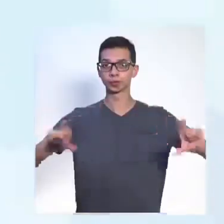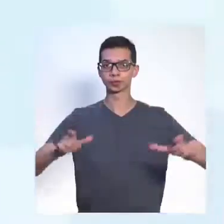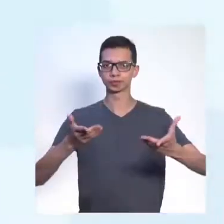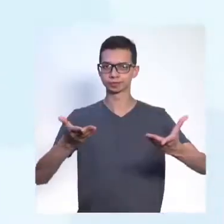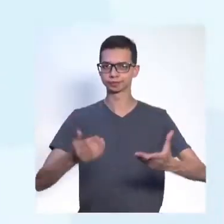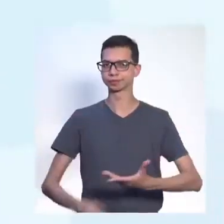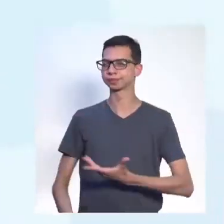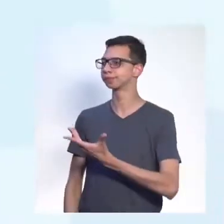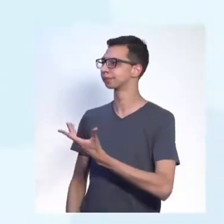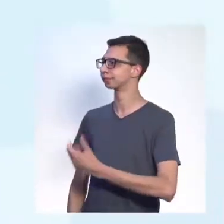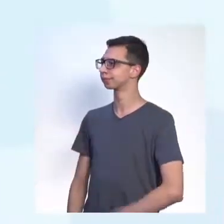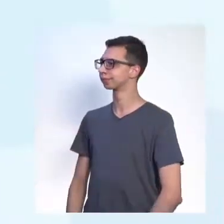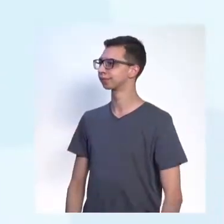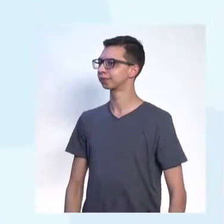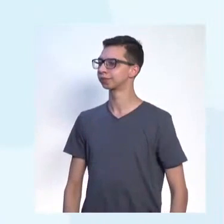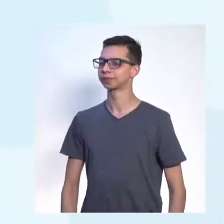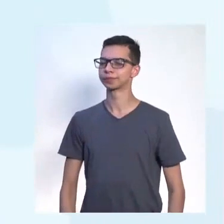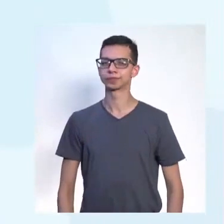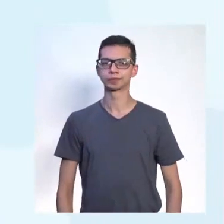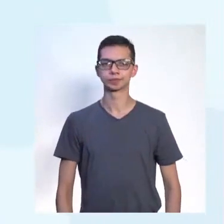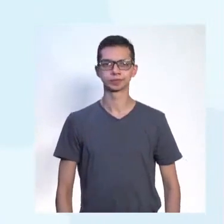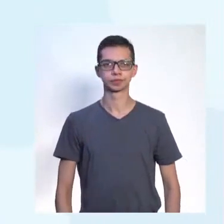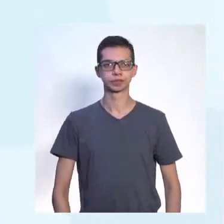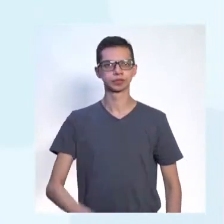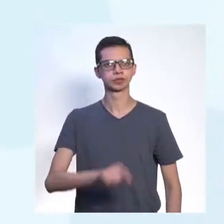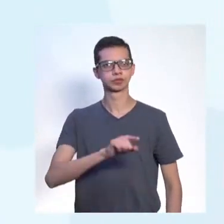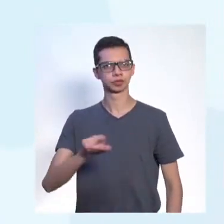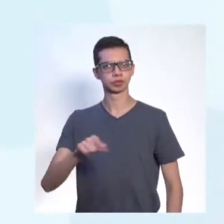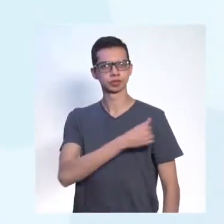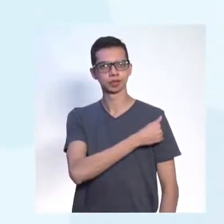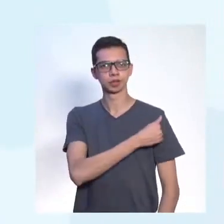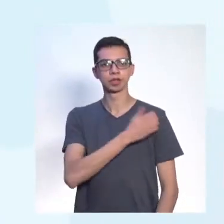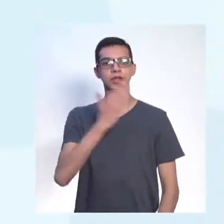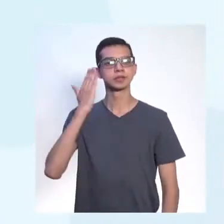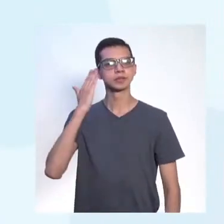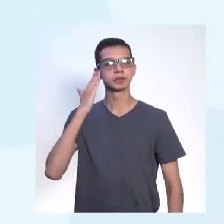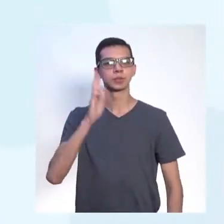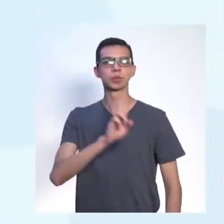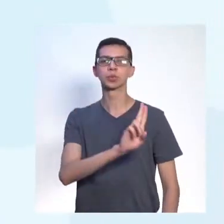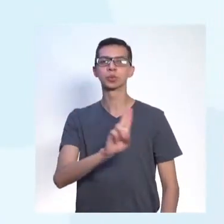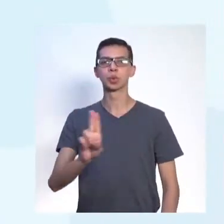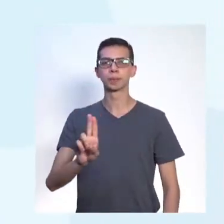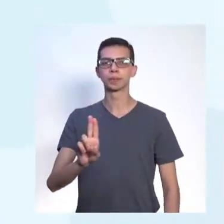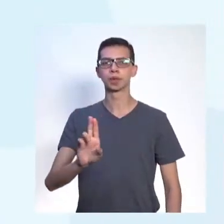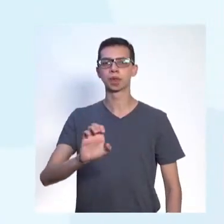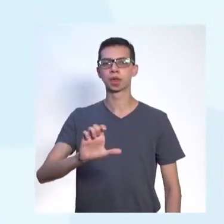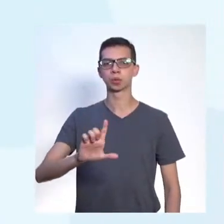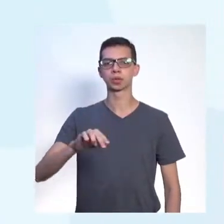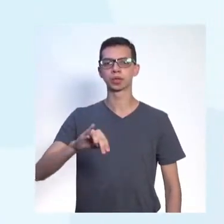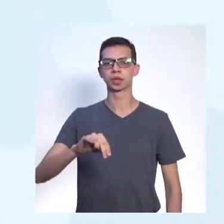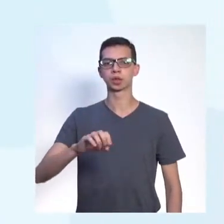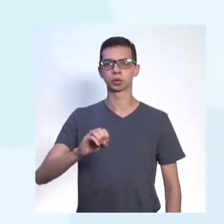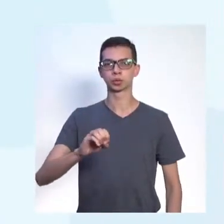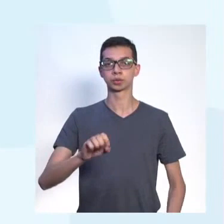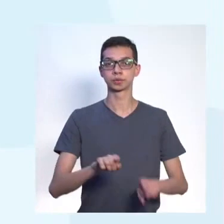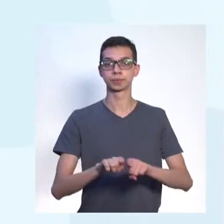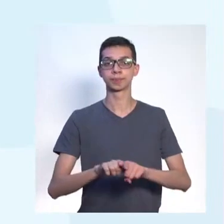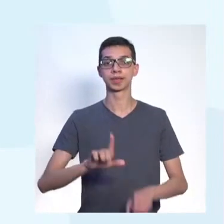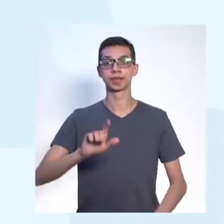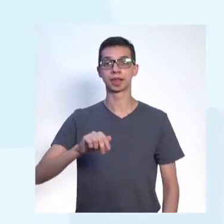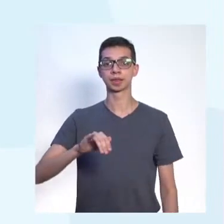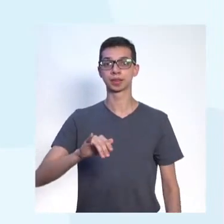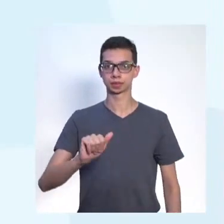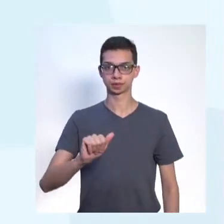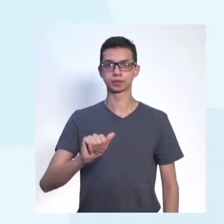vocês. Vocês, estudantes, sabem de onde vêm os nomes El Niño e Laninha? Em 2 minutos a